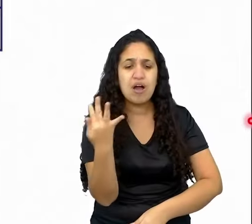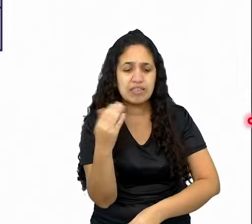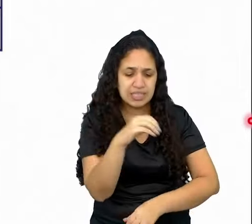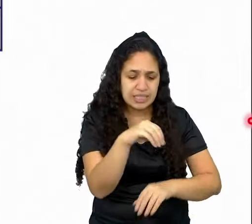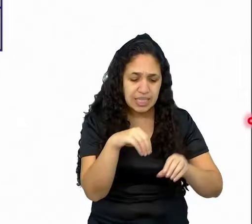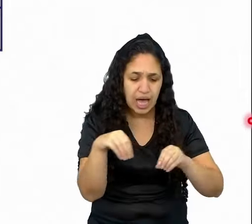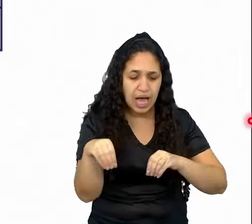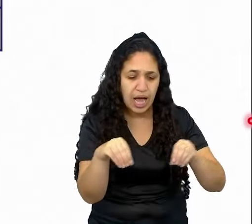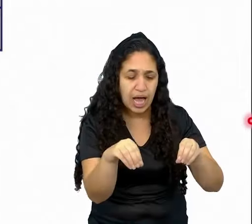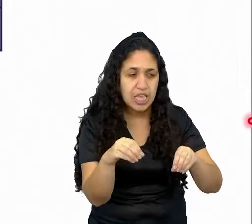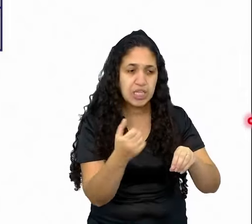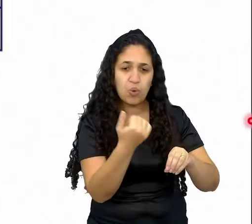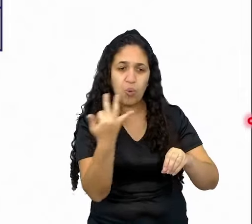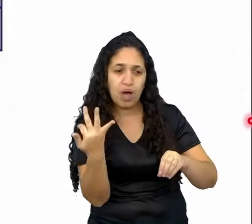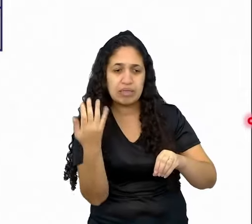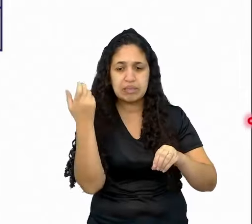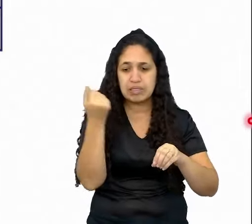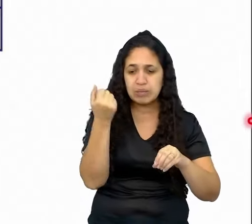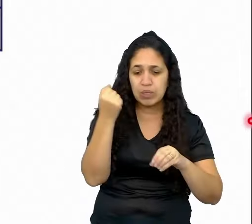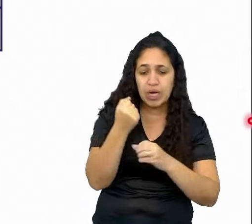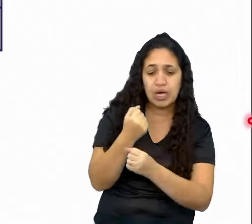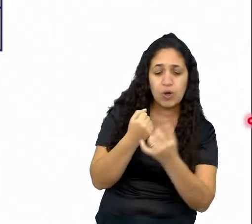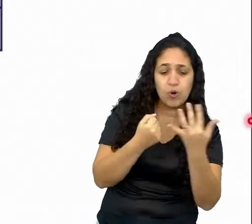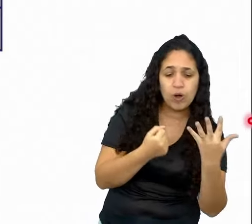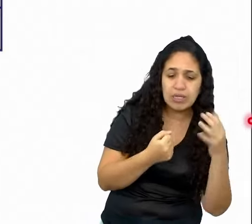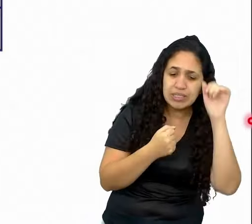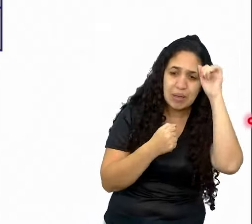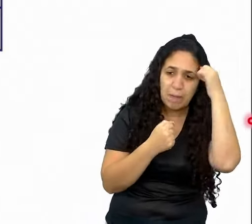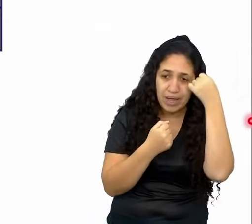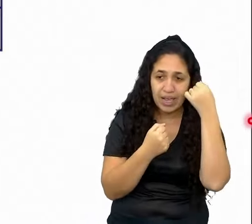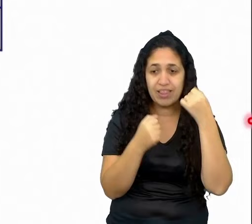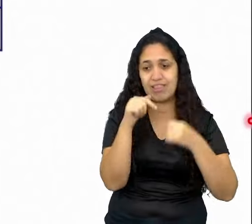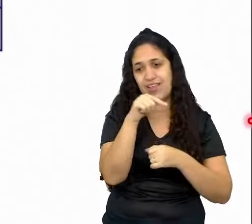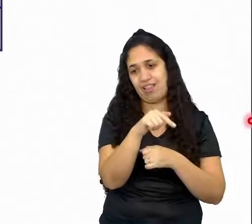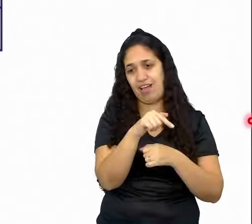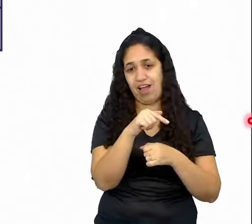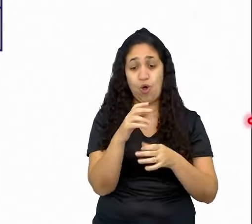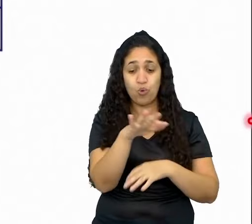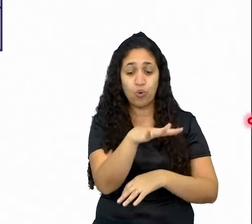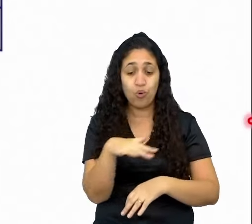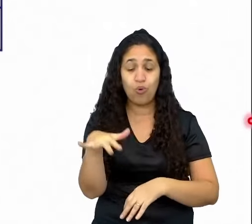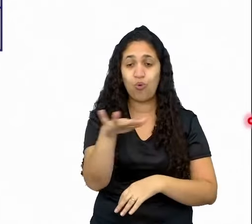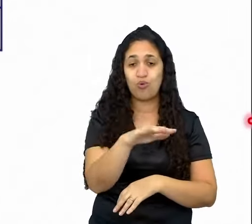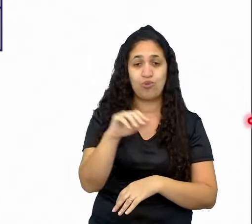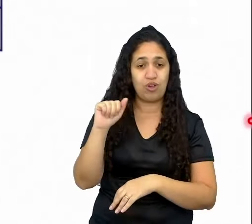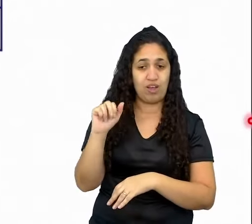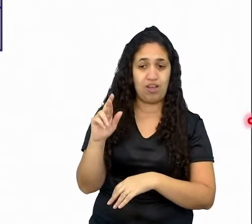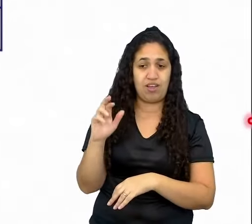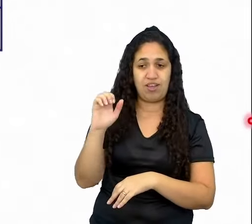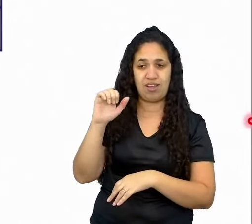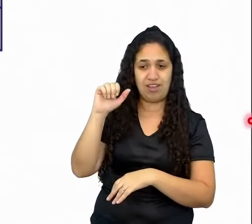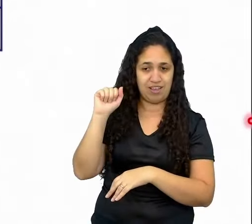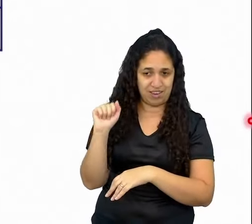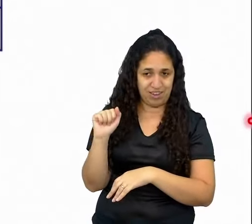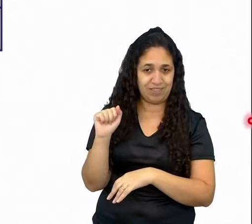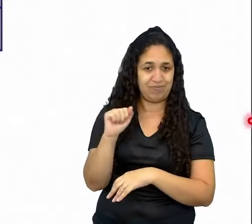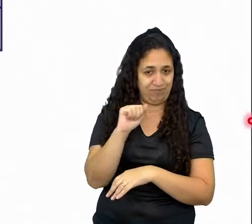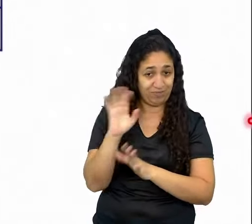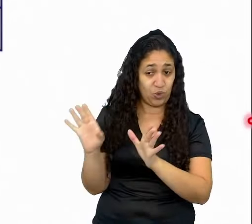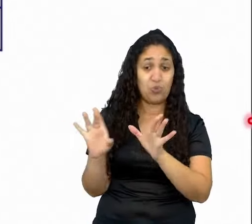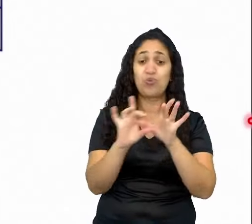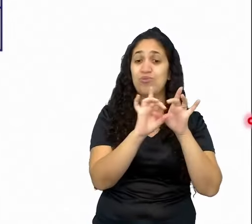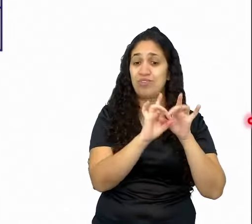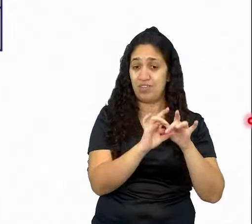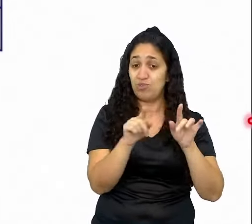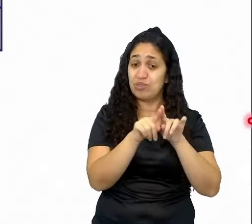existem, quantas brancas, quantas pretas, e aí trazer um contexto aí de área, né? Ele está trabalhando aqui um contexto de área e